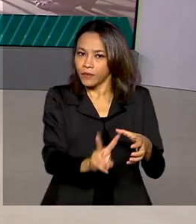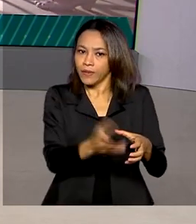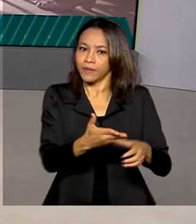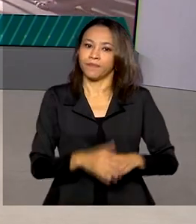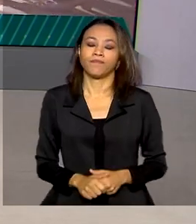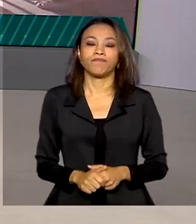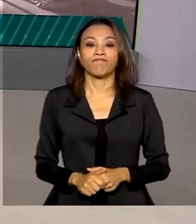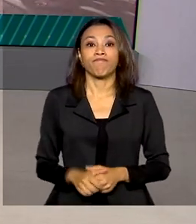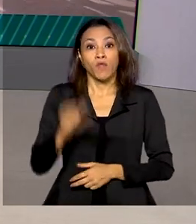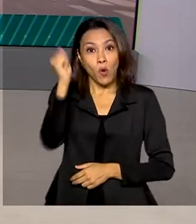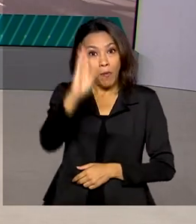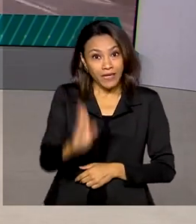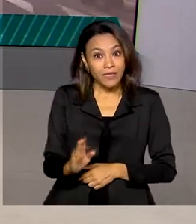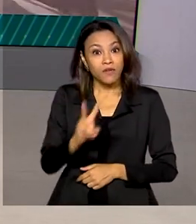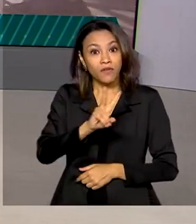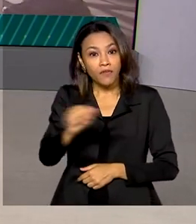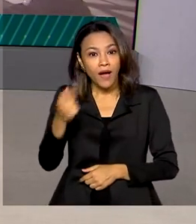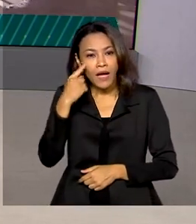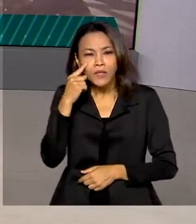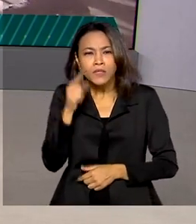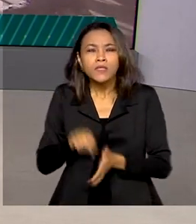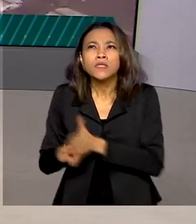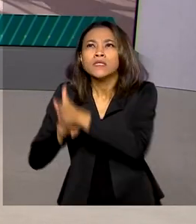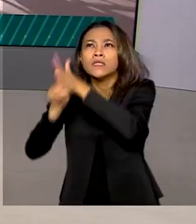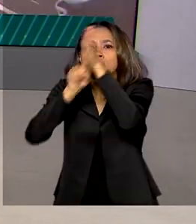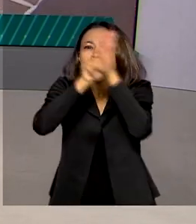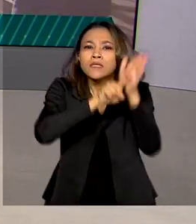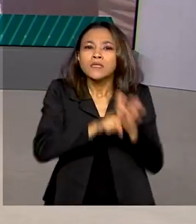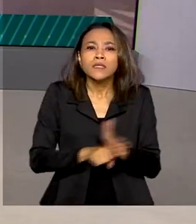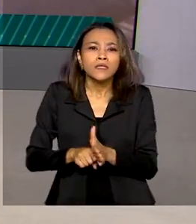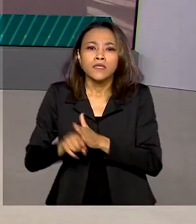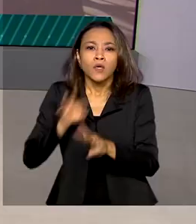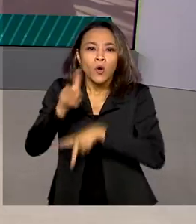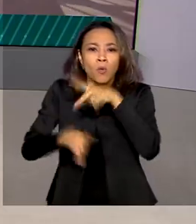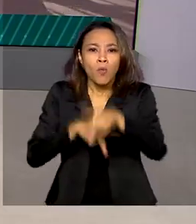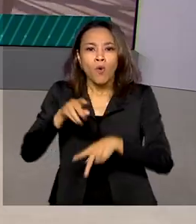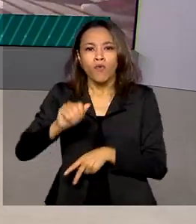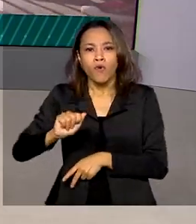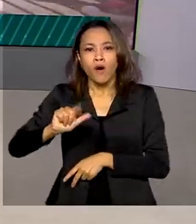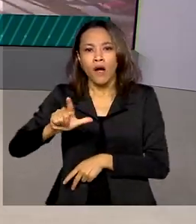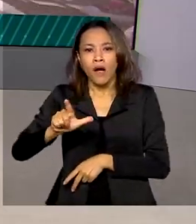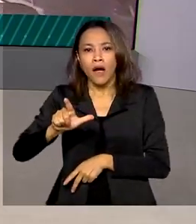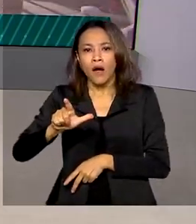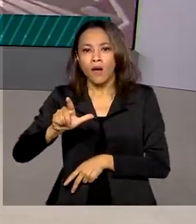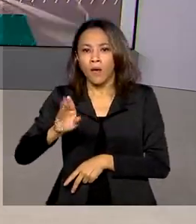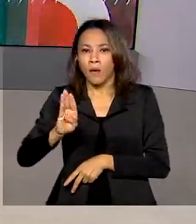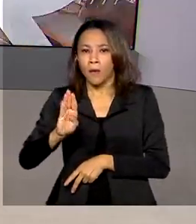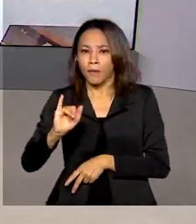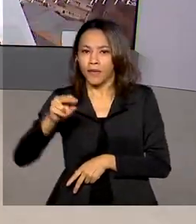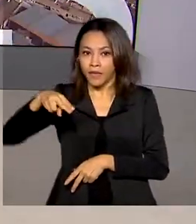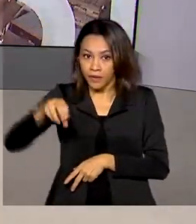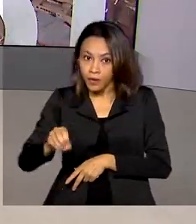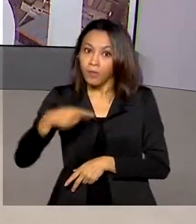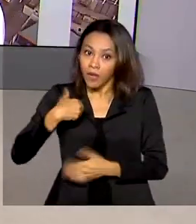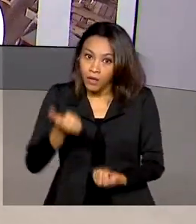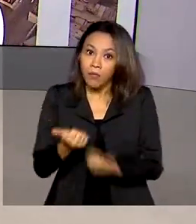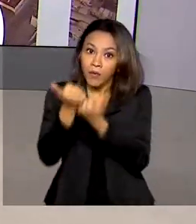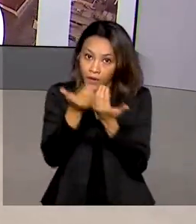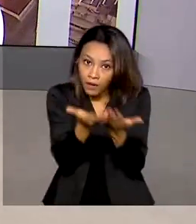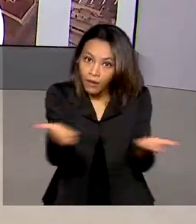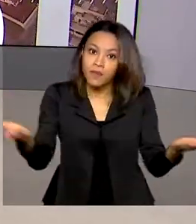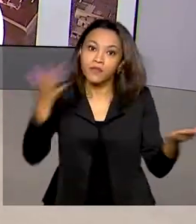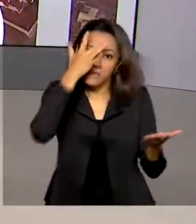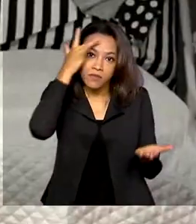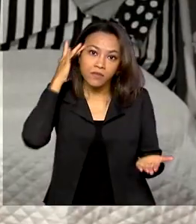O Brasil vai mapear a população albina no país e quer ainda fortalecer a assistência médica e ampliar o atendimento a esses